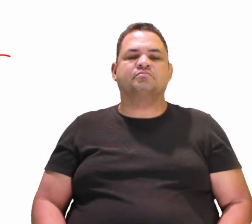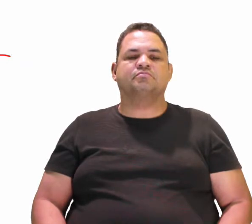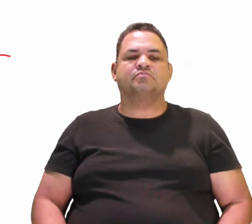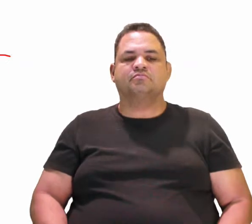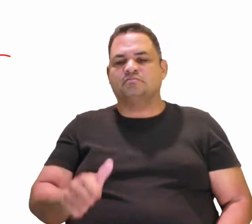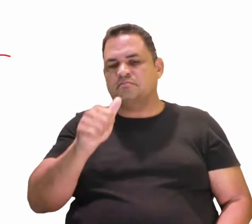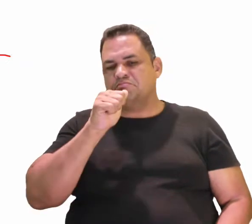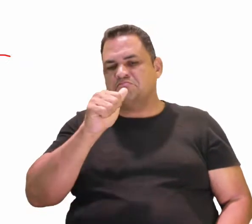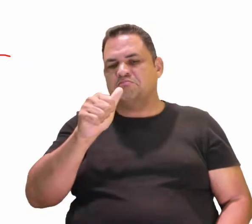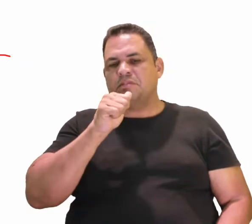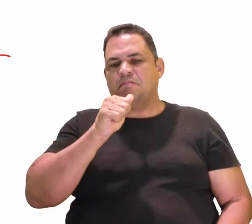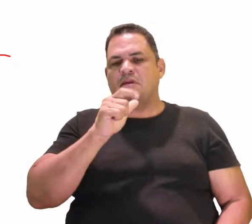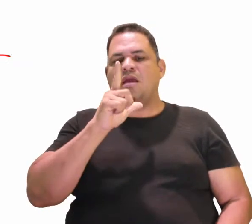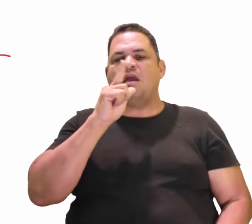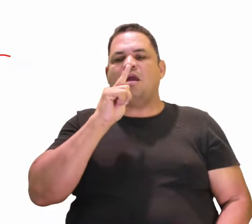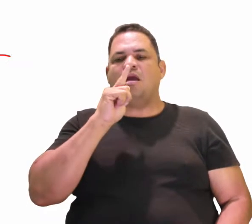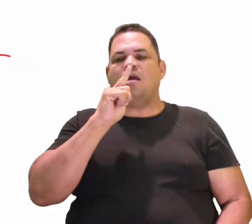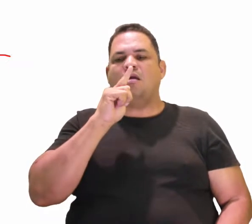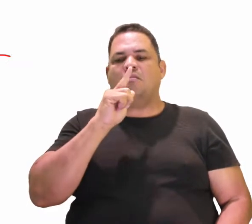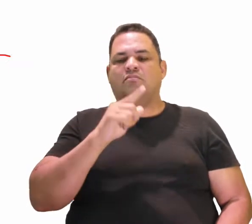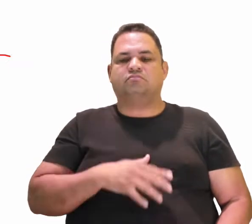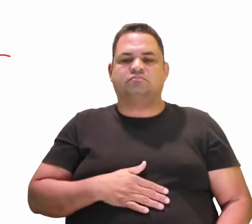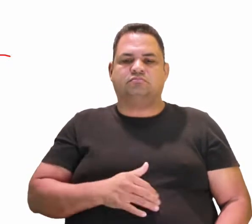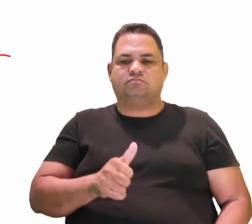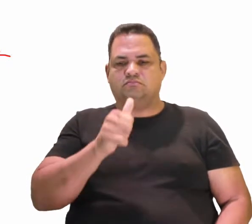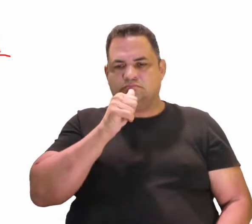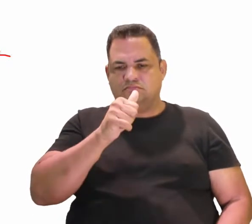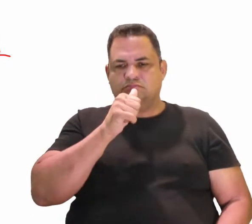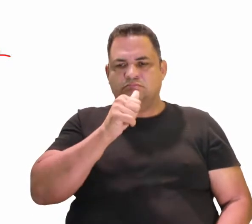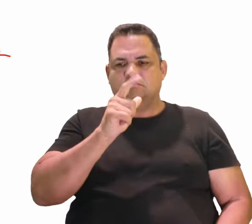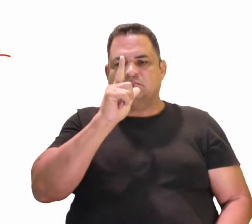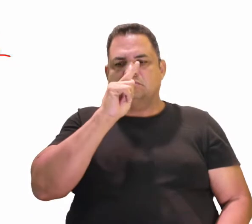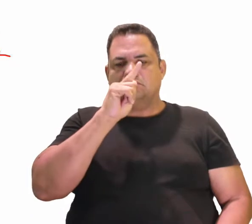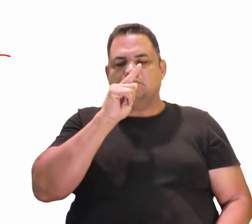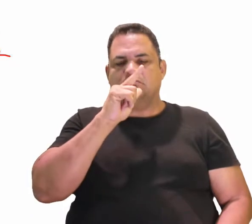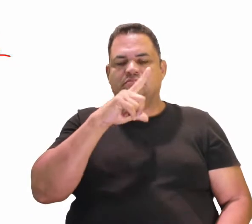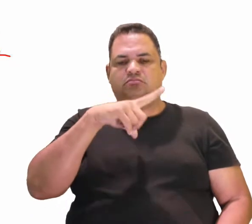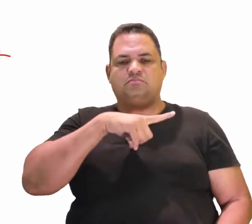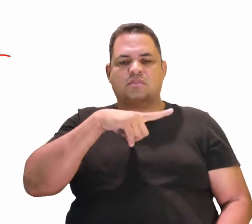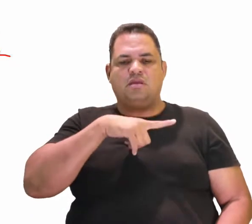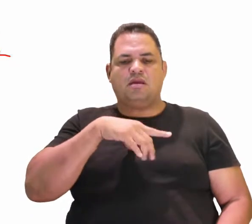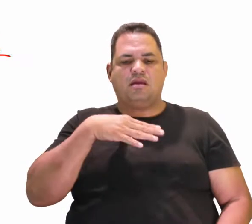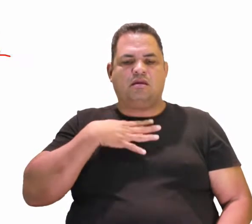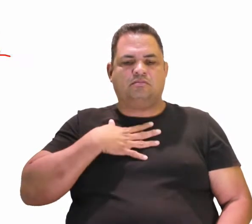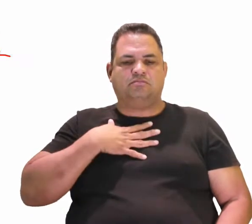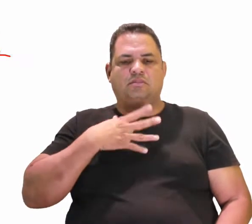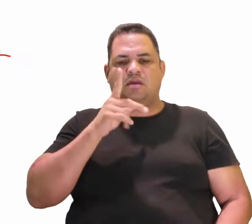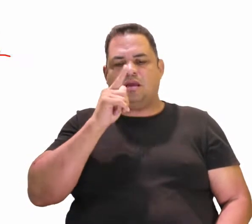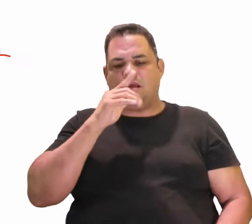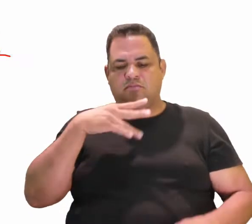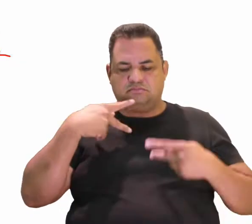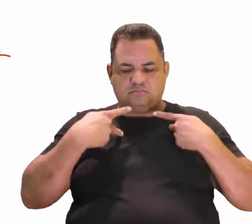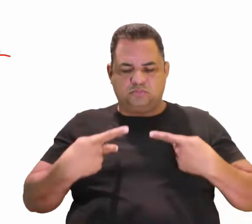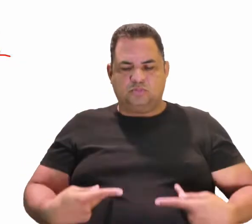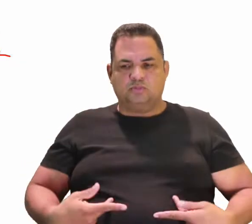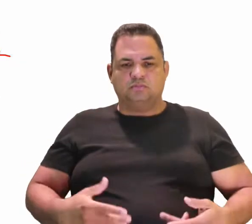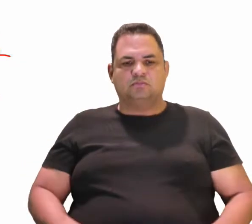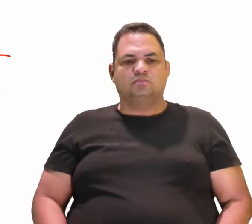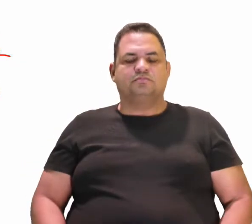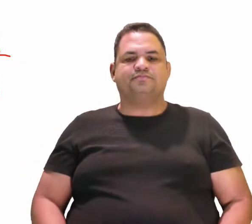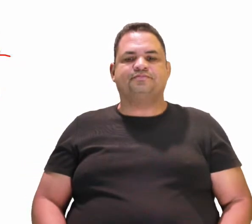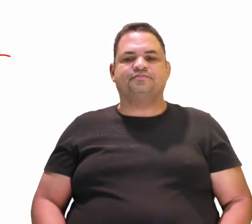bastante água no seu corpo, né? Drink water, você ficar bem abastecida de água. Drink water.